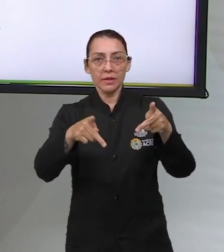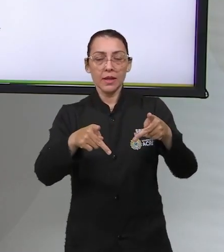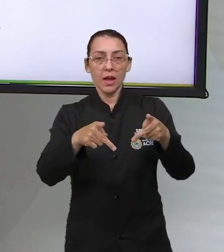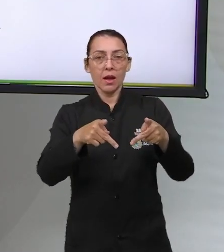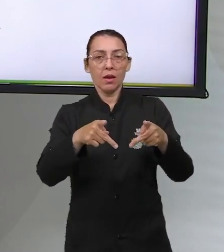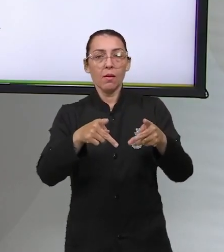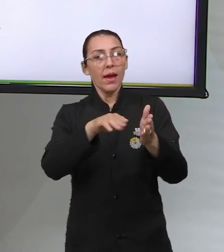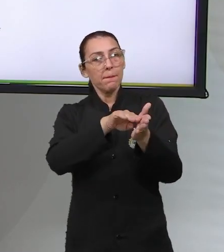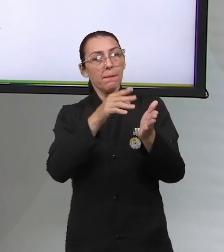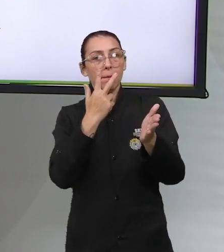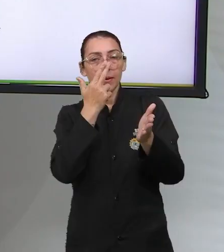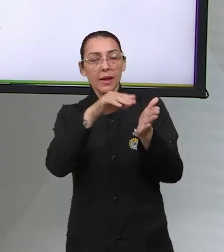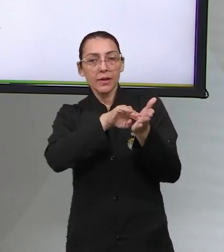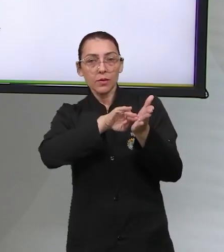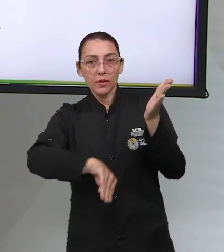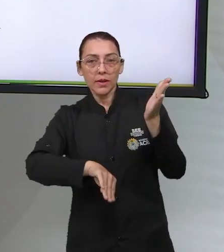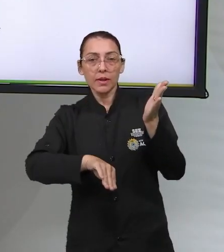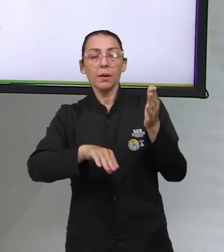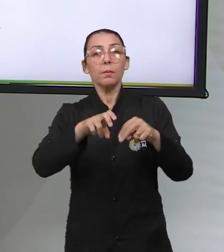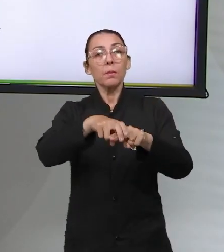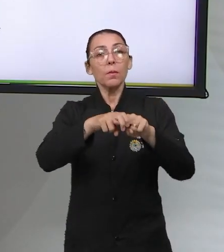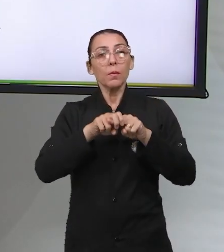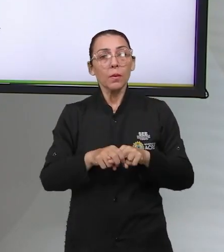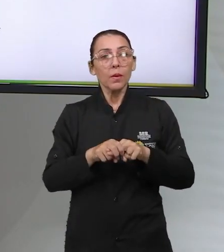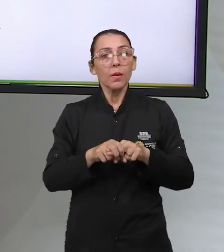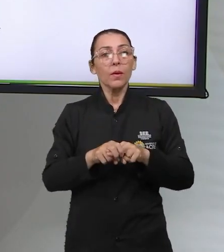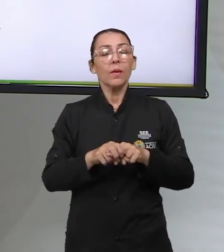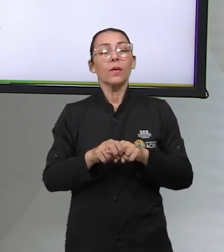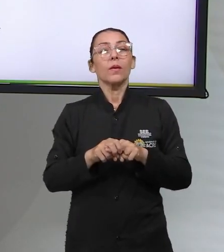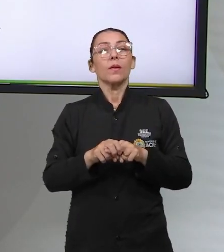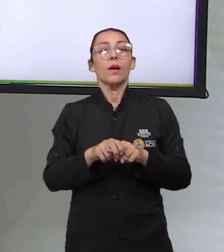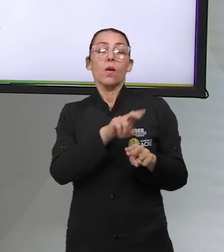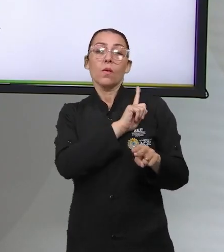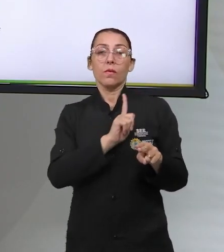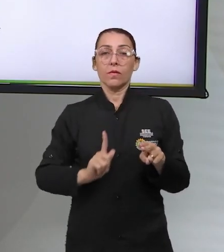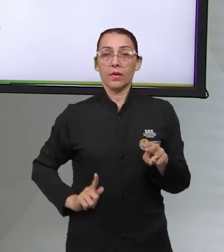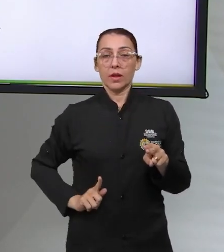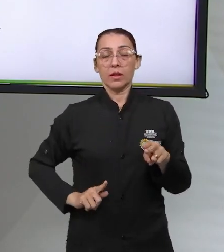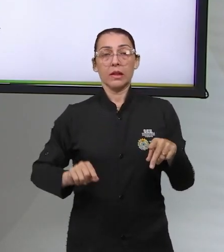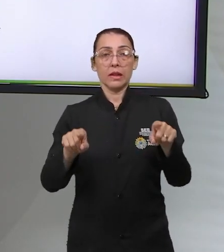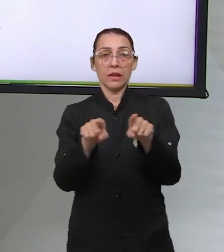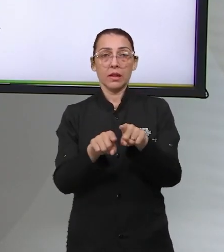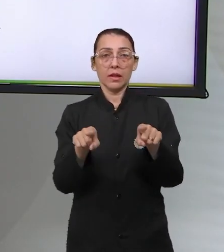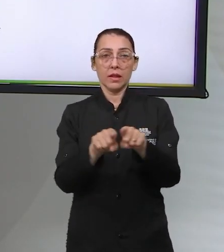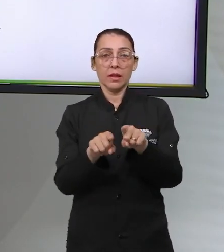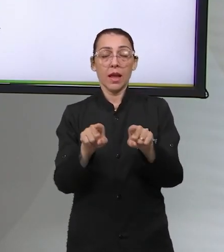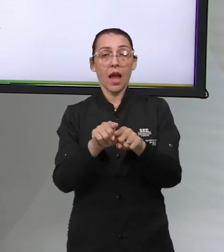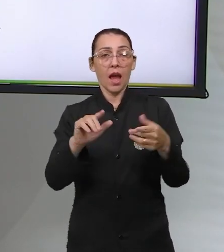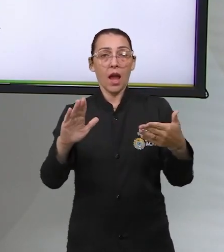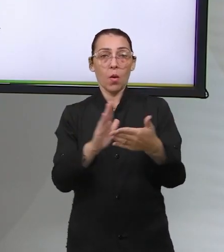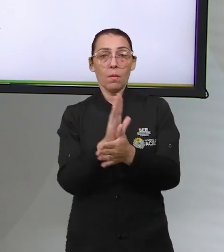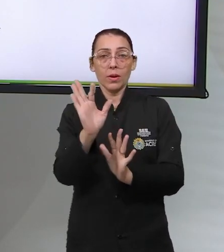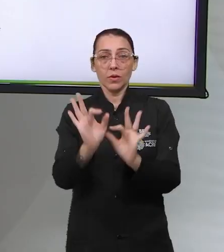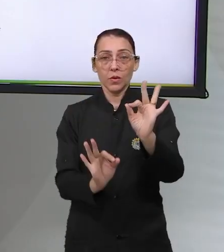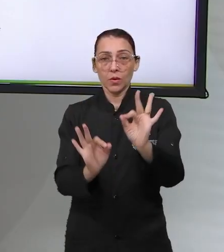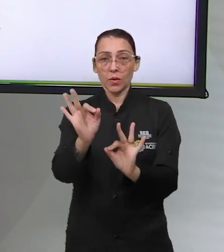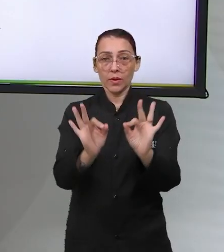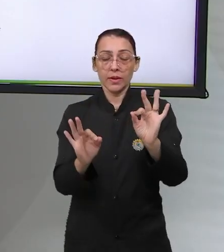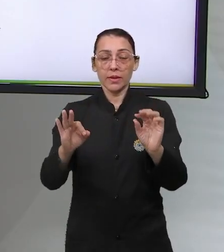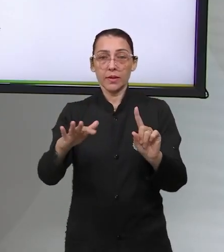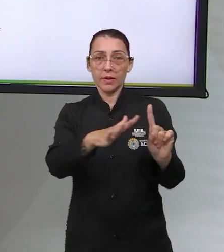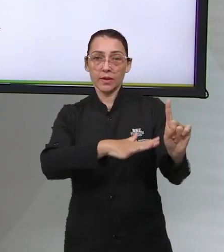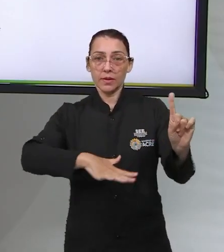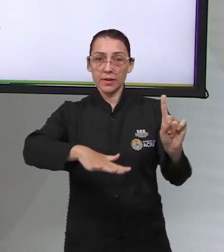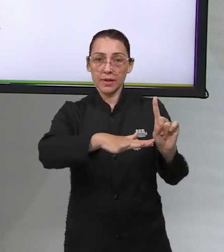população. É por isso que, muitas das vezes, o poder público e até mesmo algumas organizações da